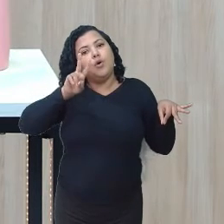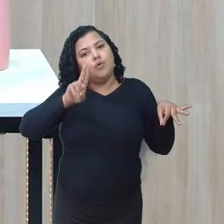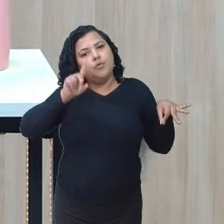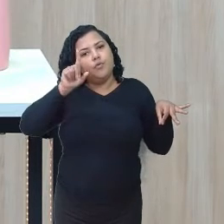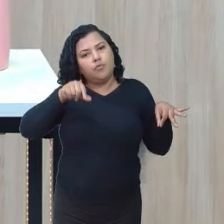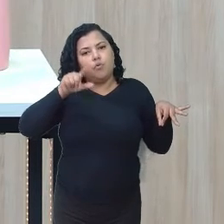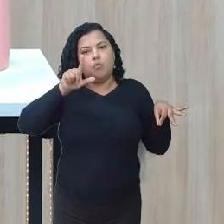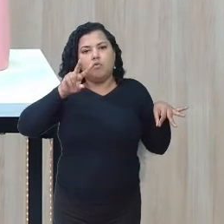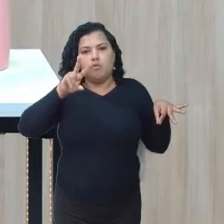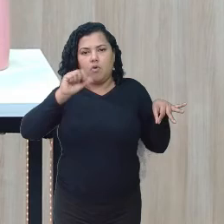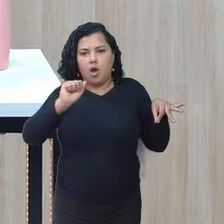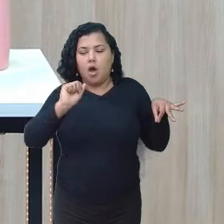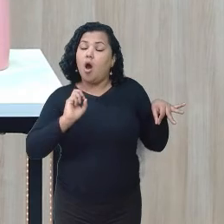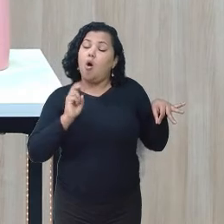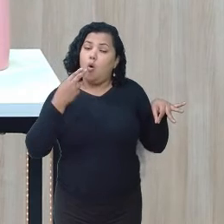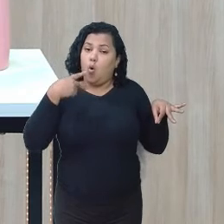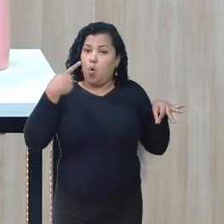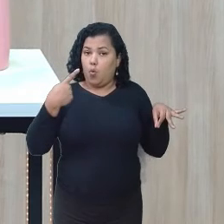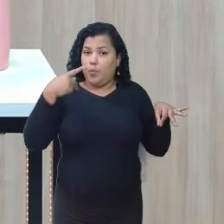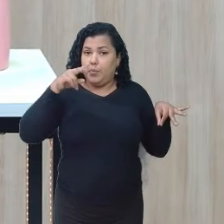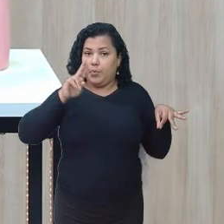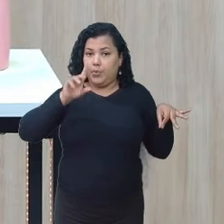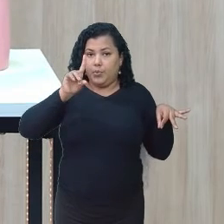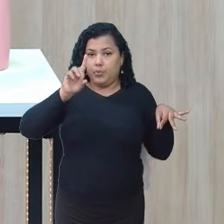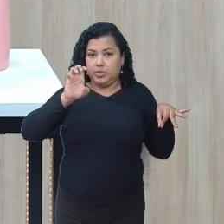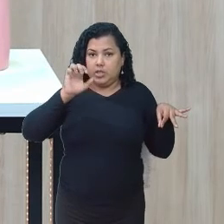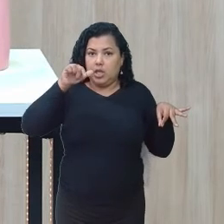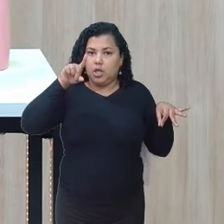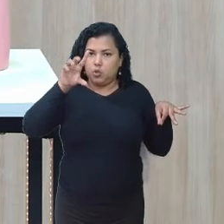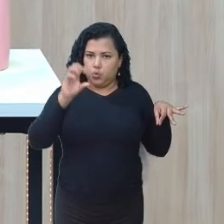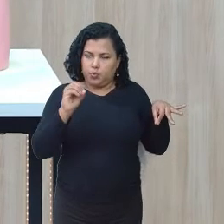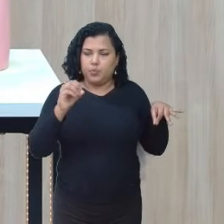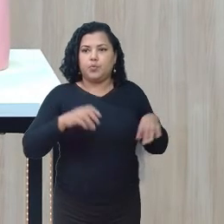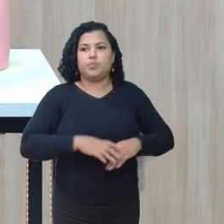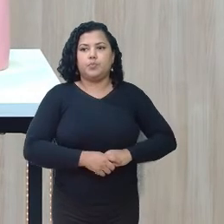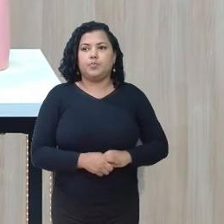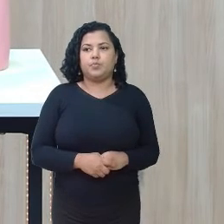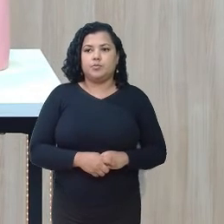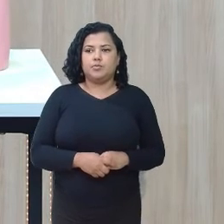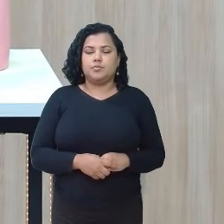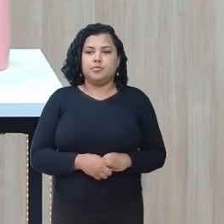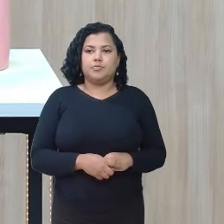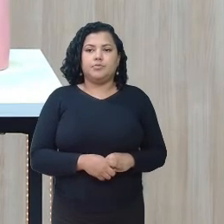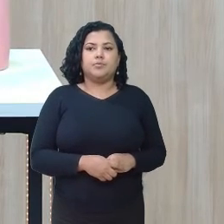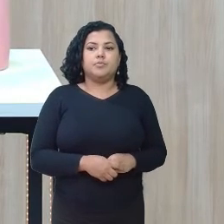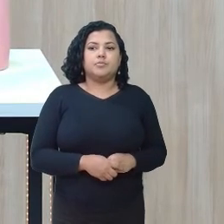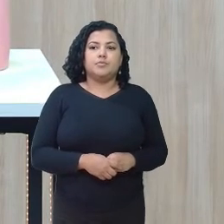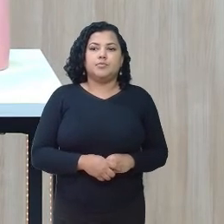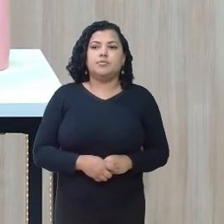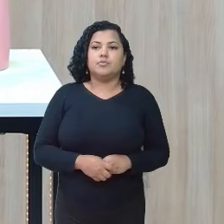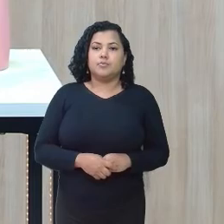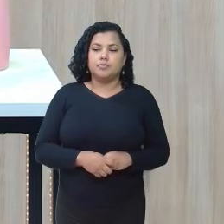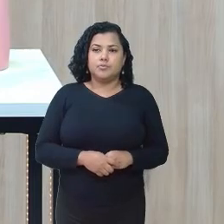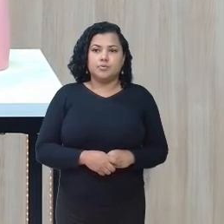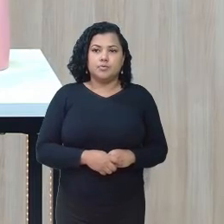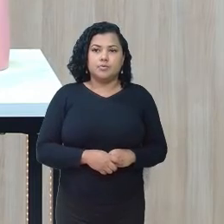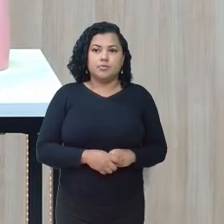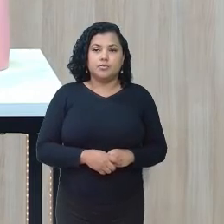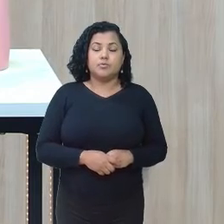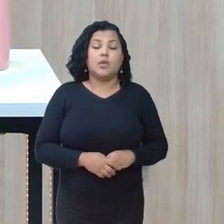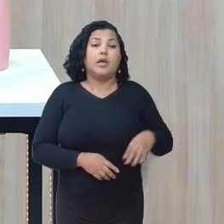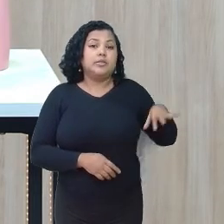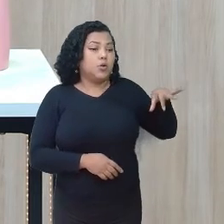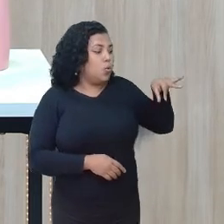chamado também pudendo feminino no corpo da mulher. São os órgãos externos.